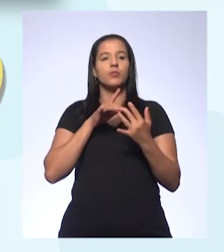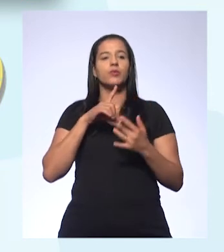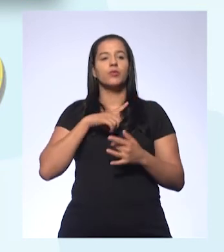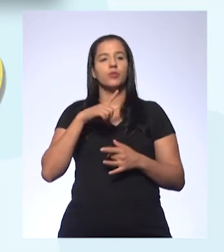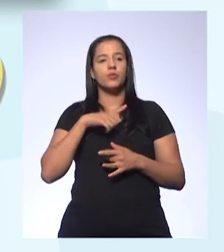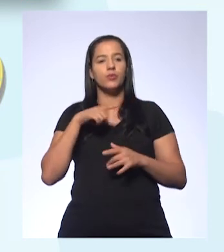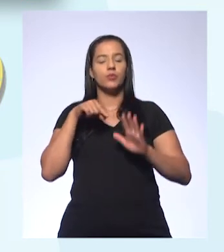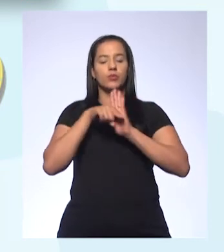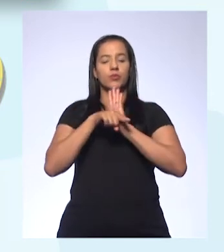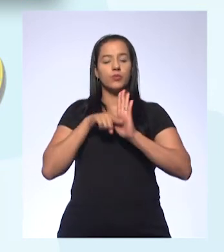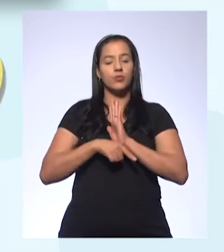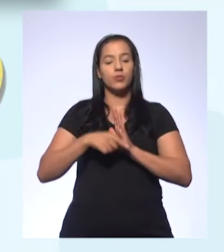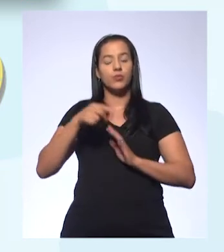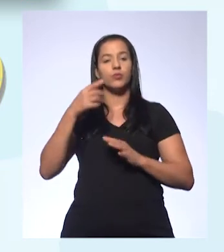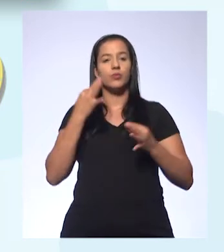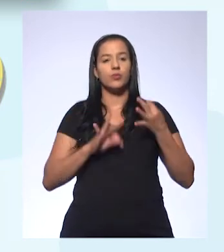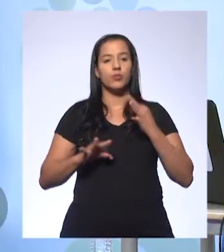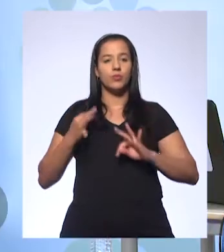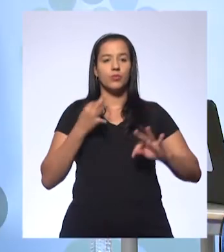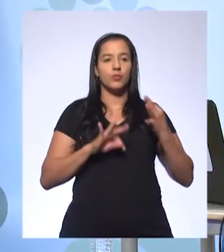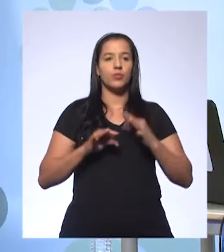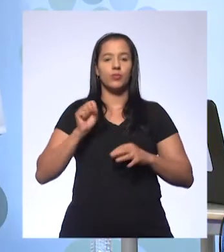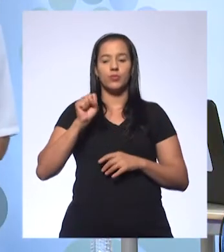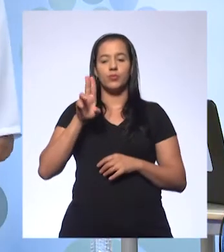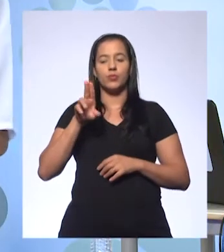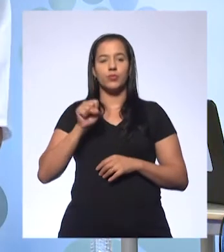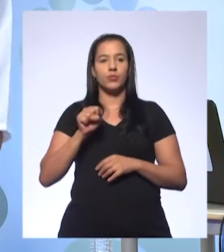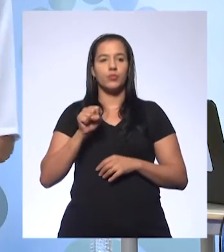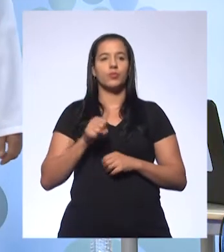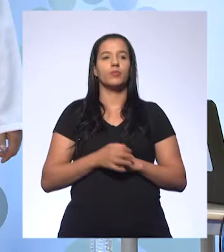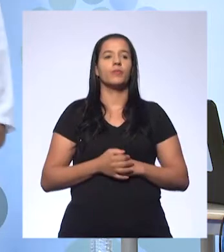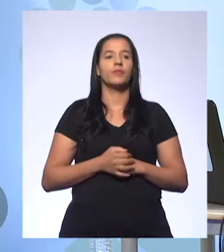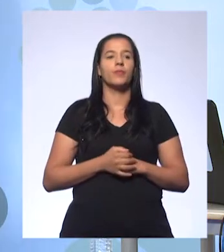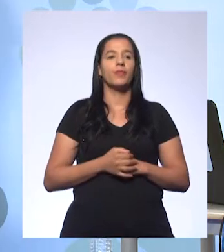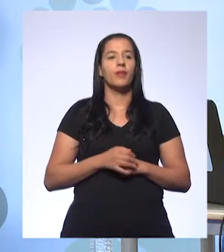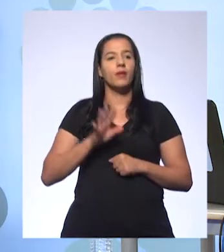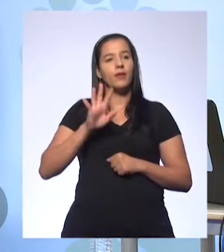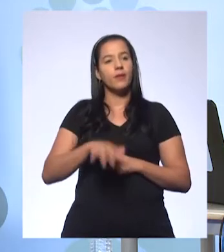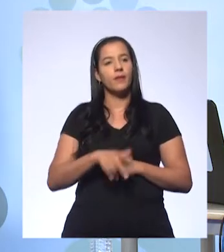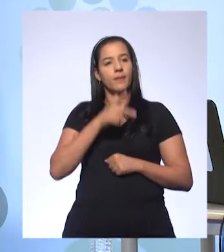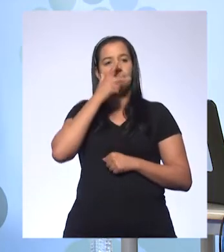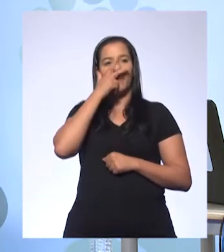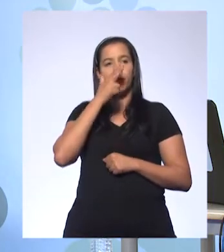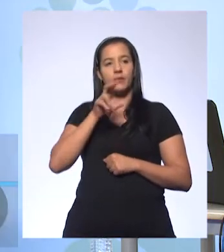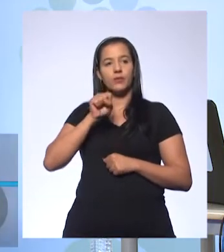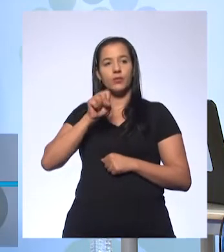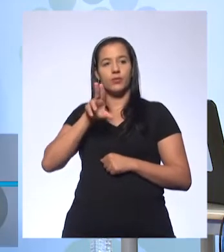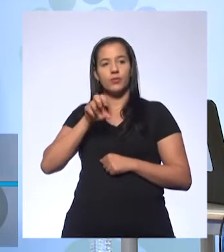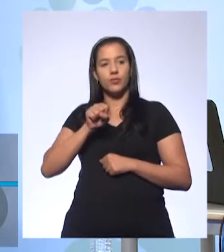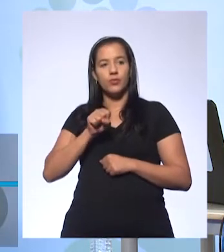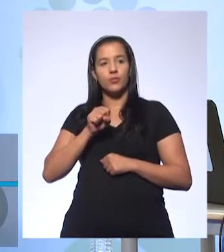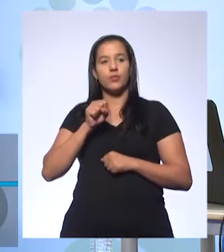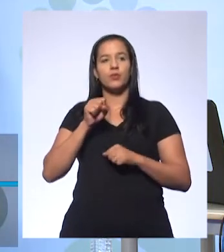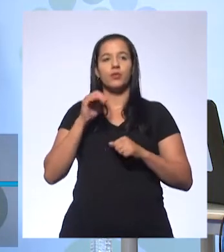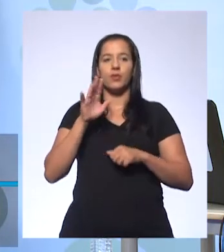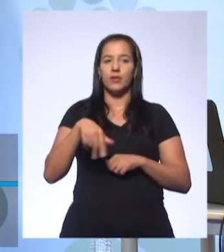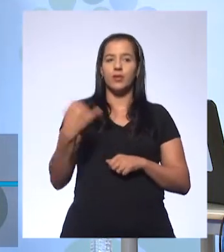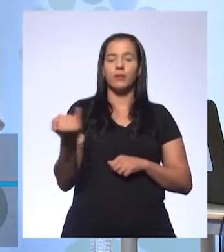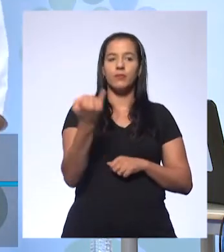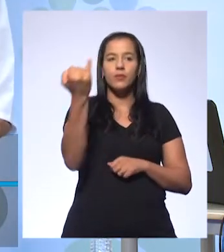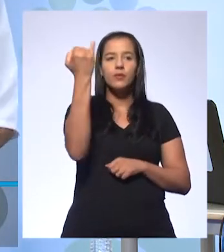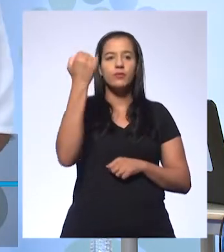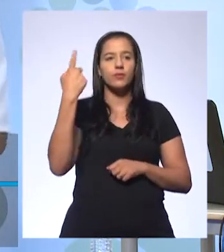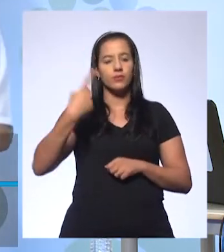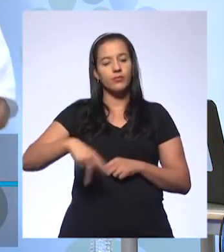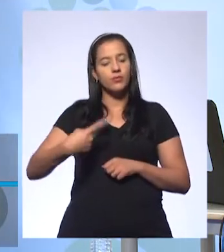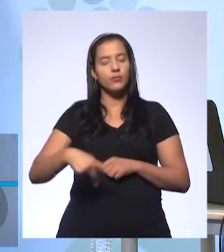diagnóstico e tratamento no SUS, né? Parece que o SUS... Eu tenho a impressão com essa aula que o SUS é um pouquinho importante assim, no nosso